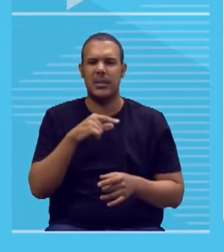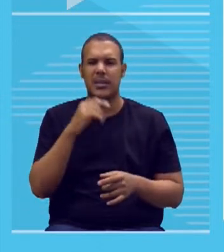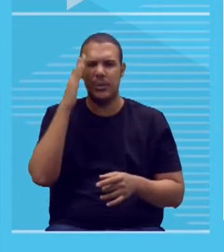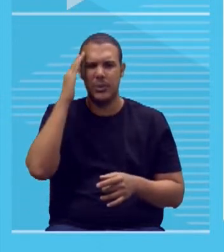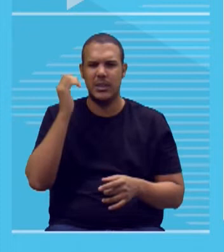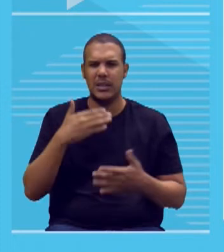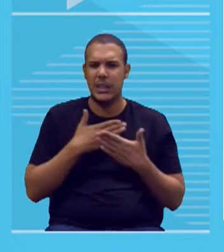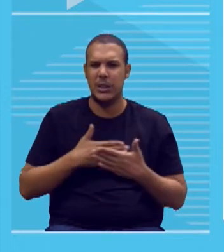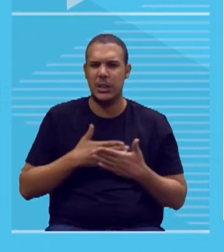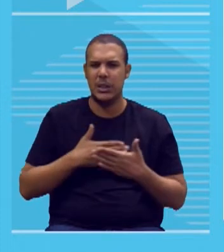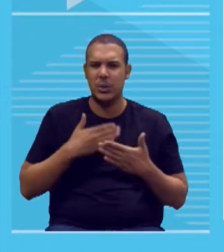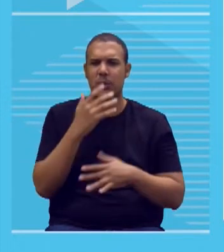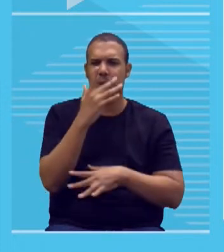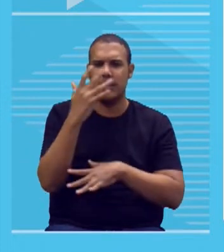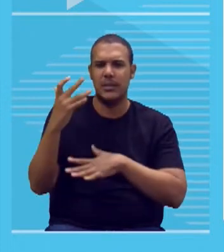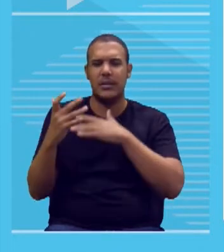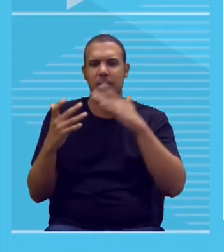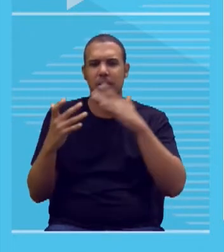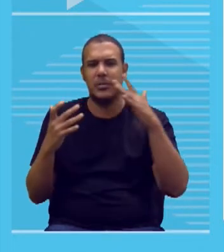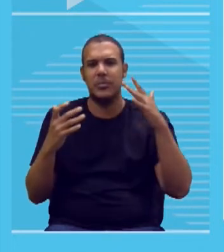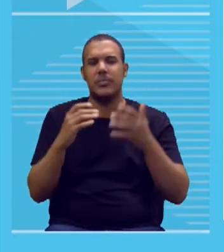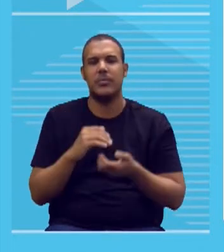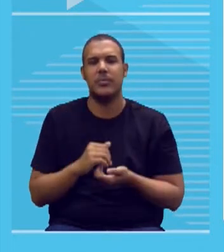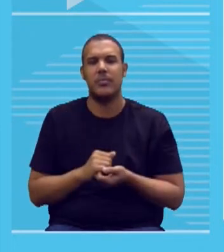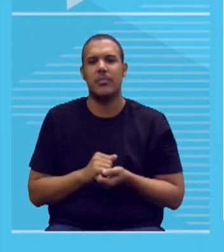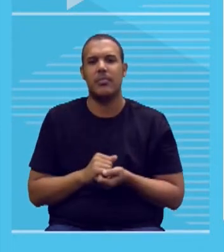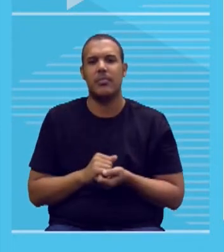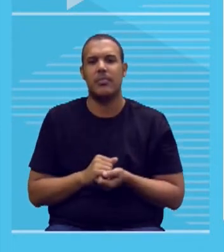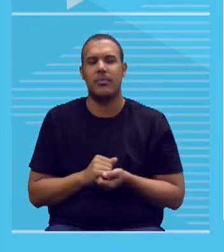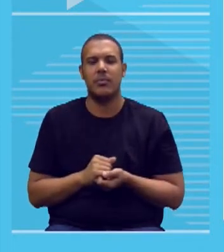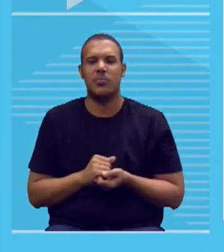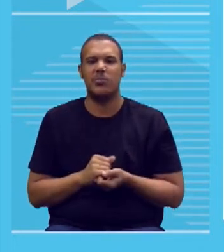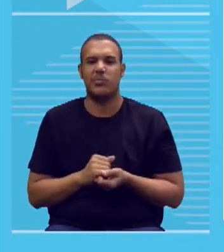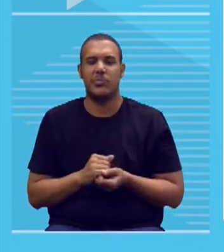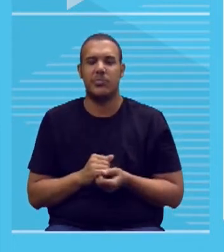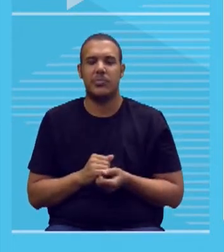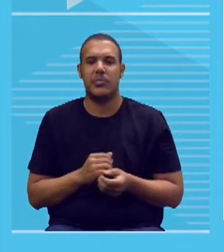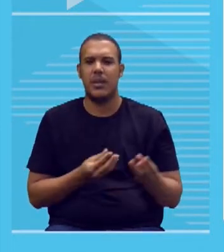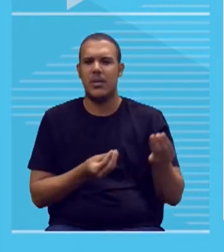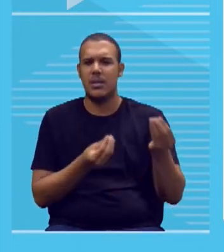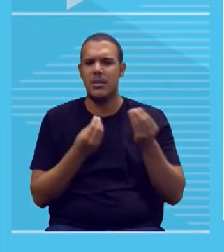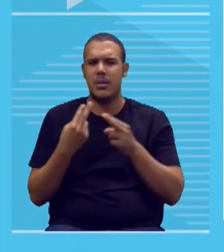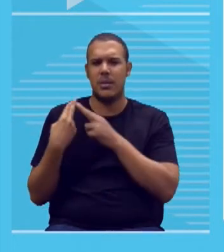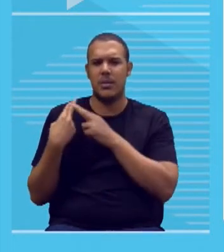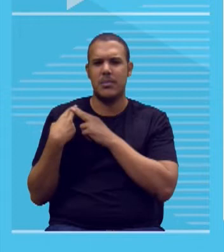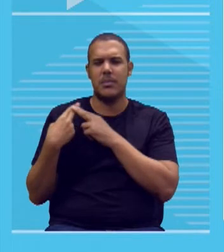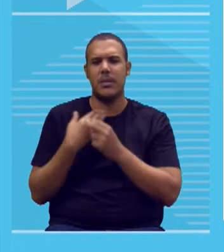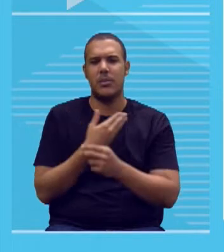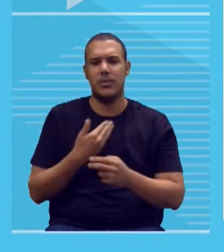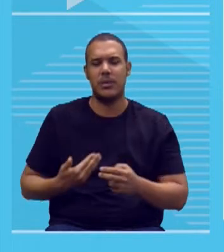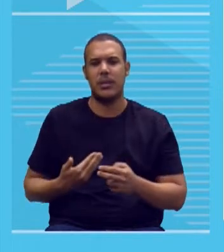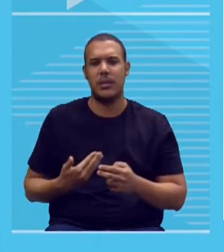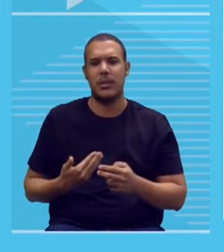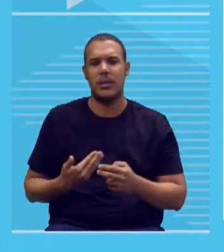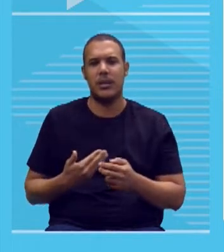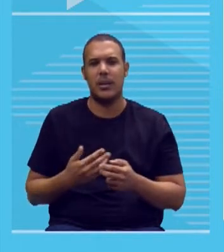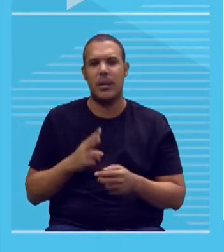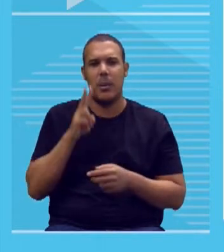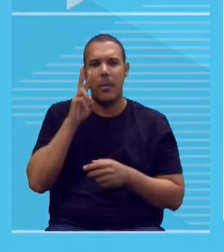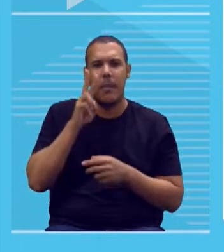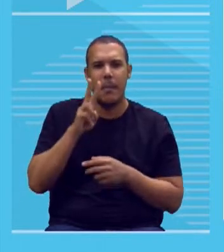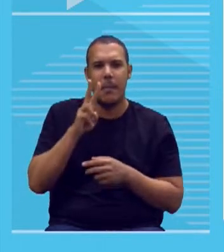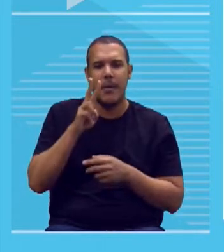gosta muito de naturalismo ciências naturais e eu recebi uma responsabilidade do governo para